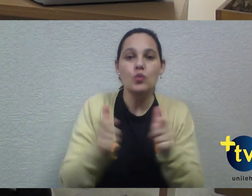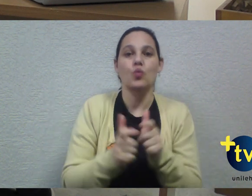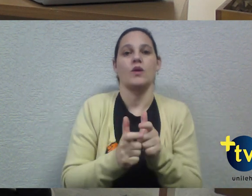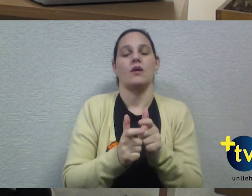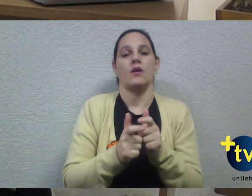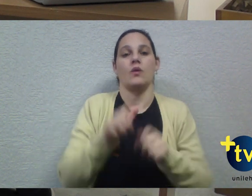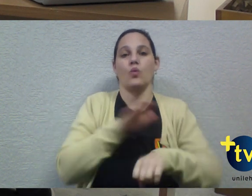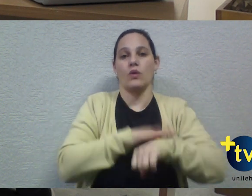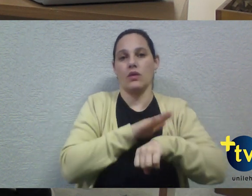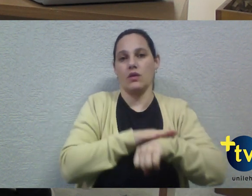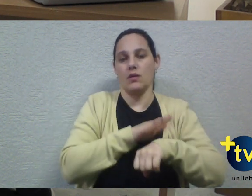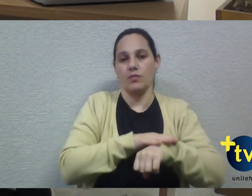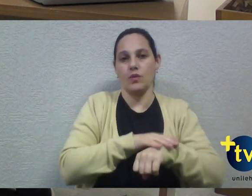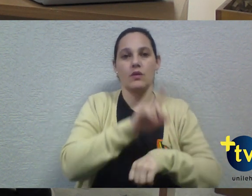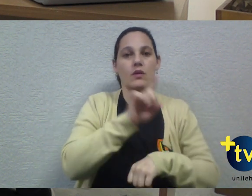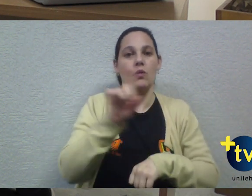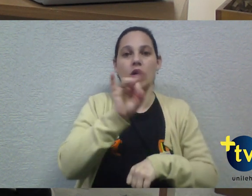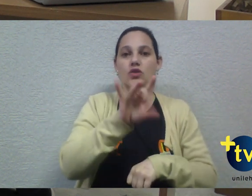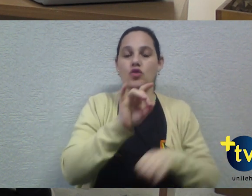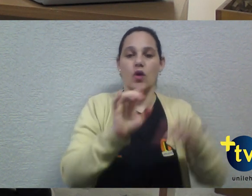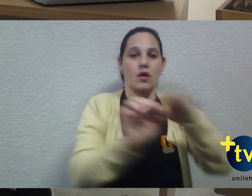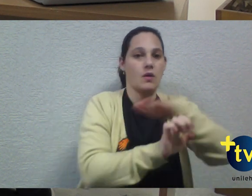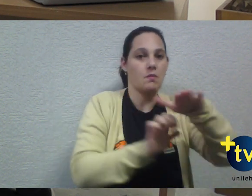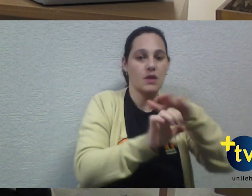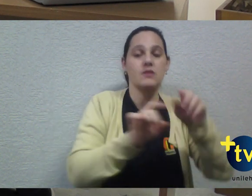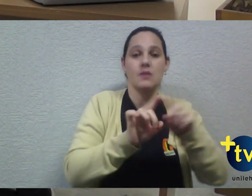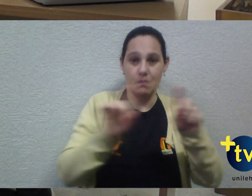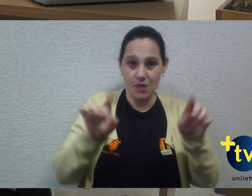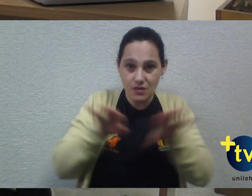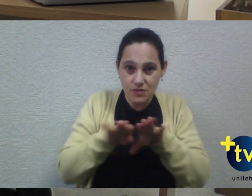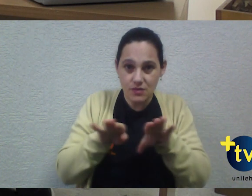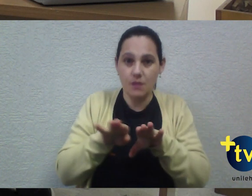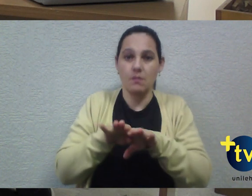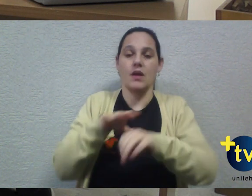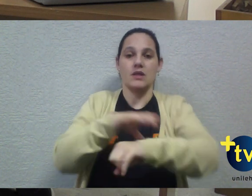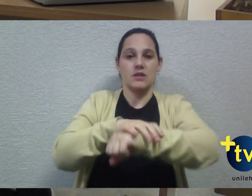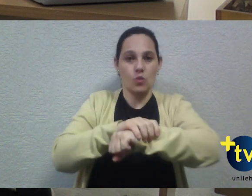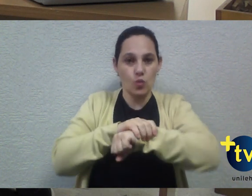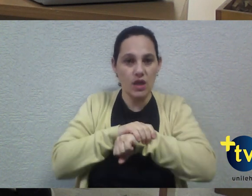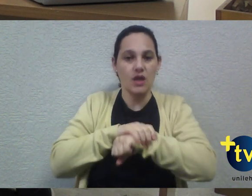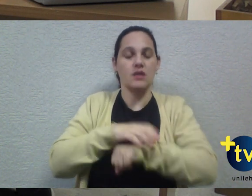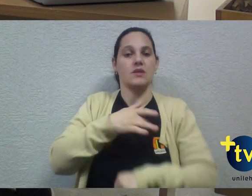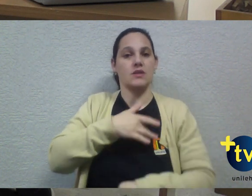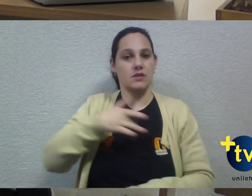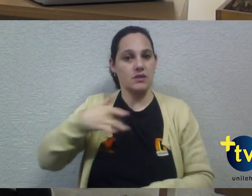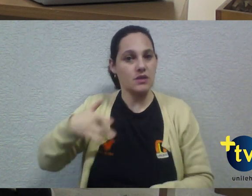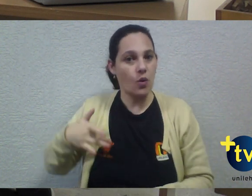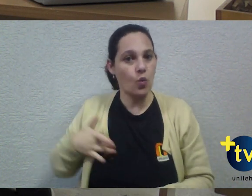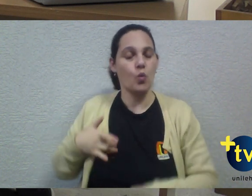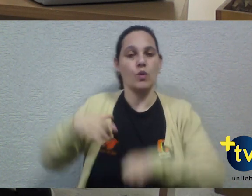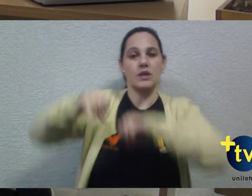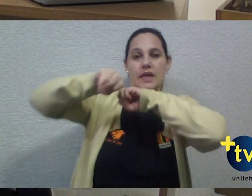outros recursos que não sejam relacionados à demanda da empresa, mas que possam otimizar recursos na área da saúde, recursos de